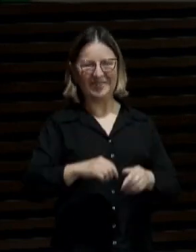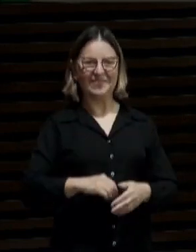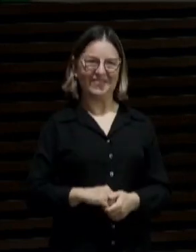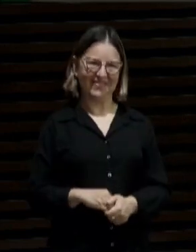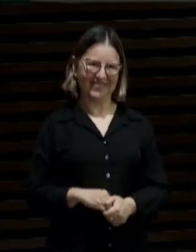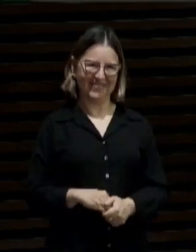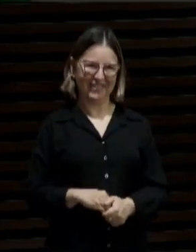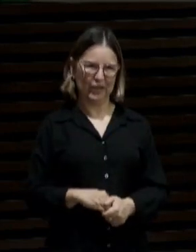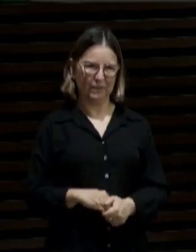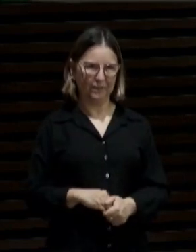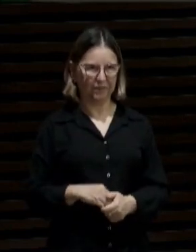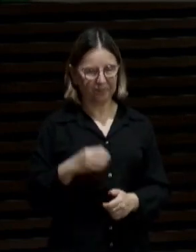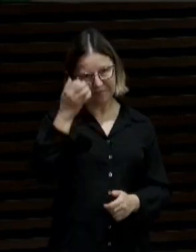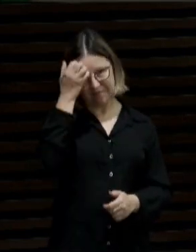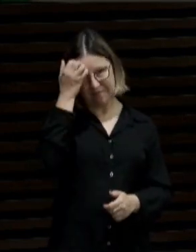Pai,